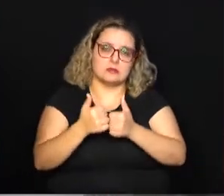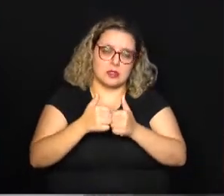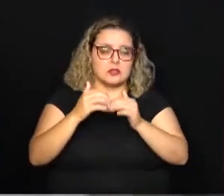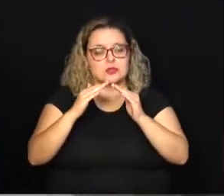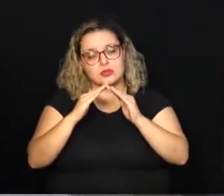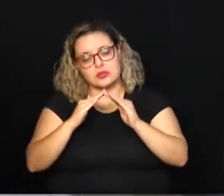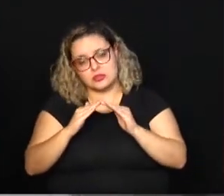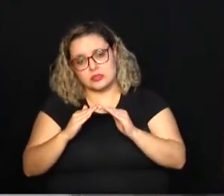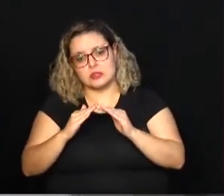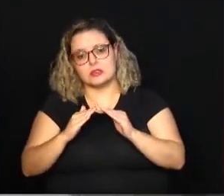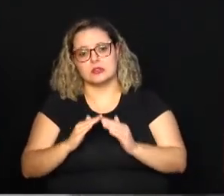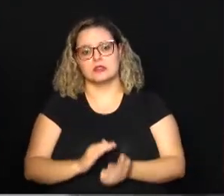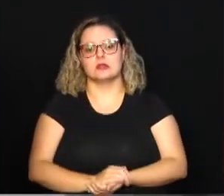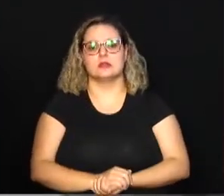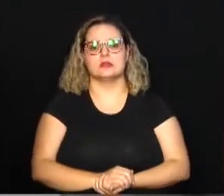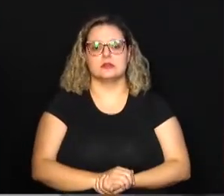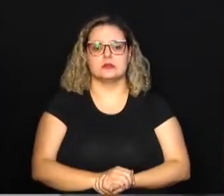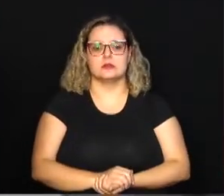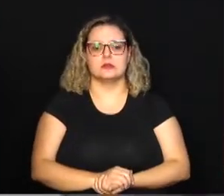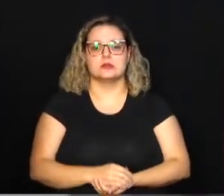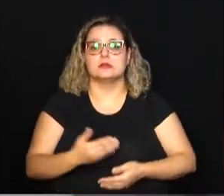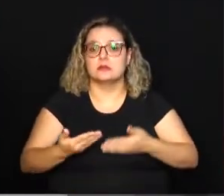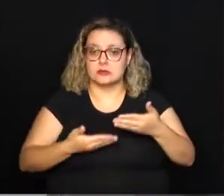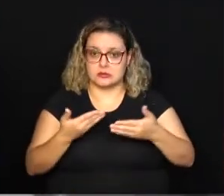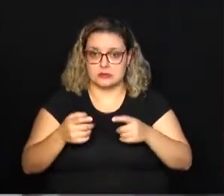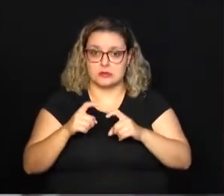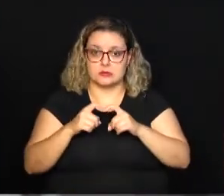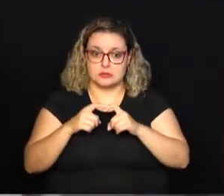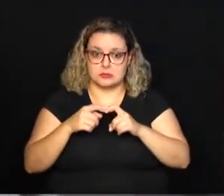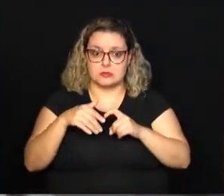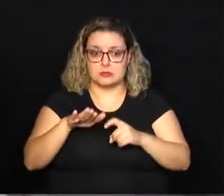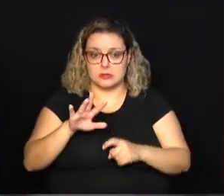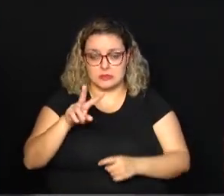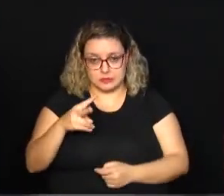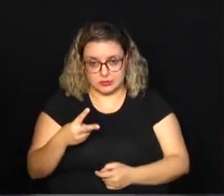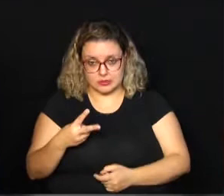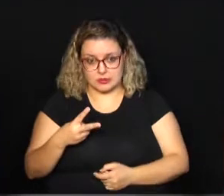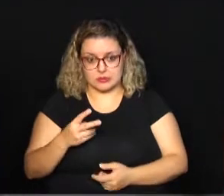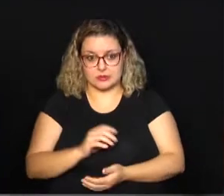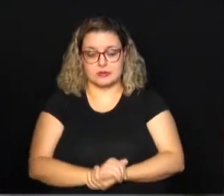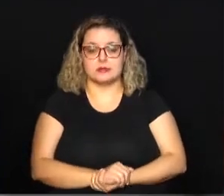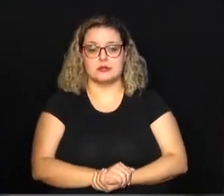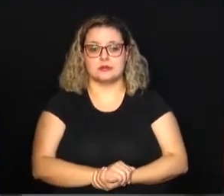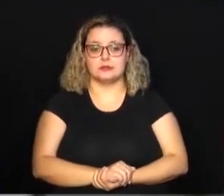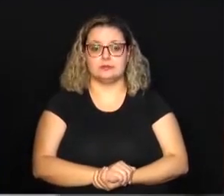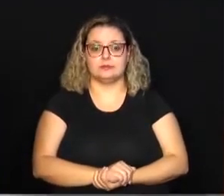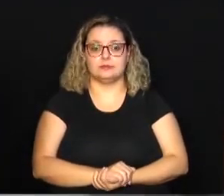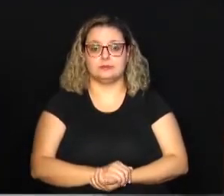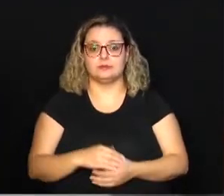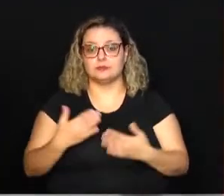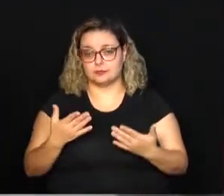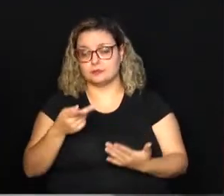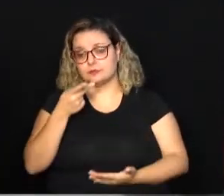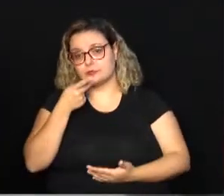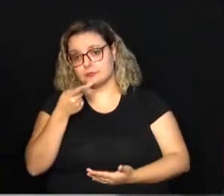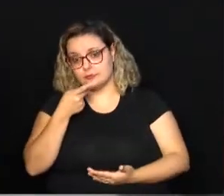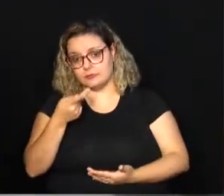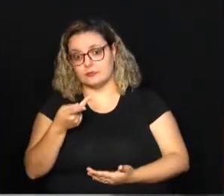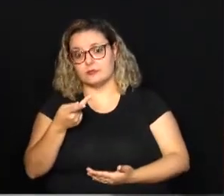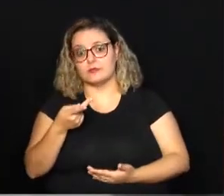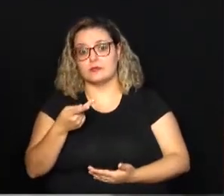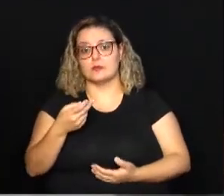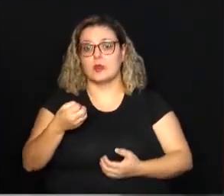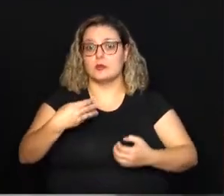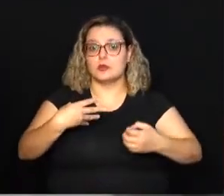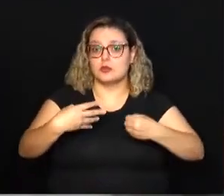de estar tratando com aquele médico mais vezes, entende? Por fim, eu queria que o senhor comentasse sobre os